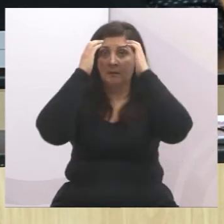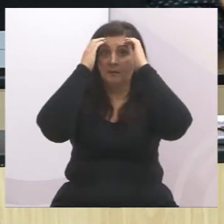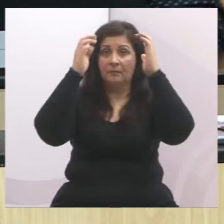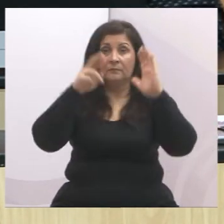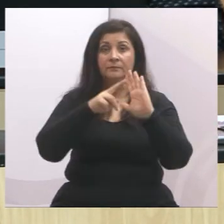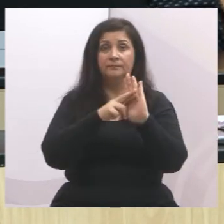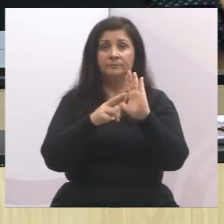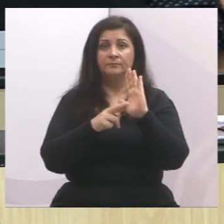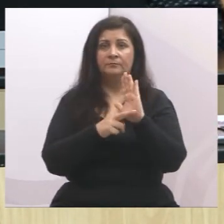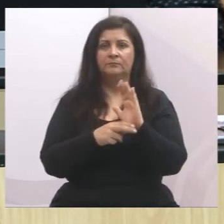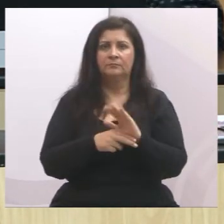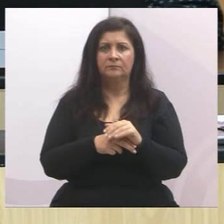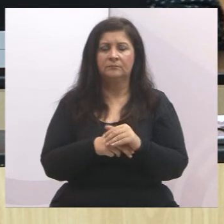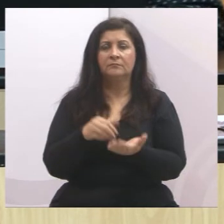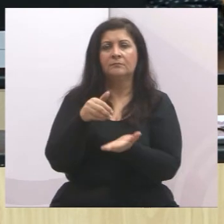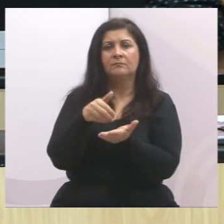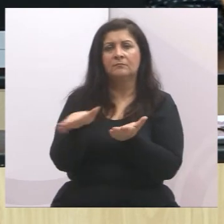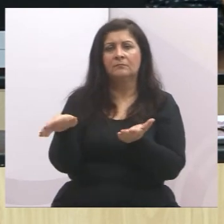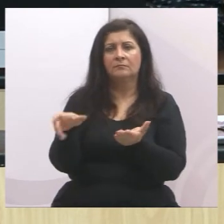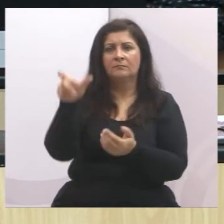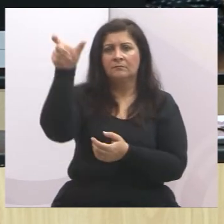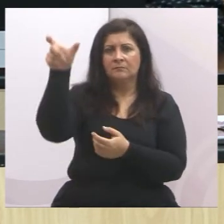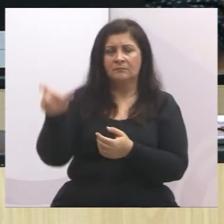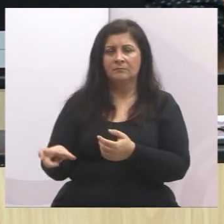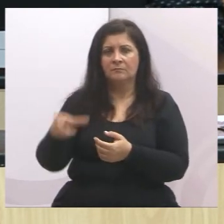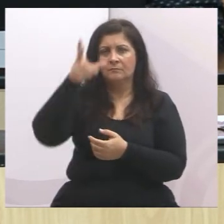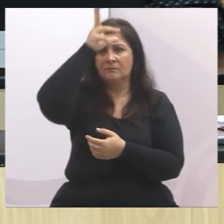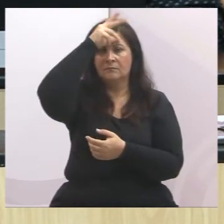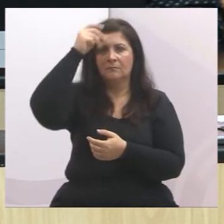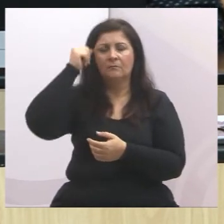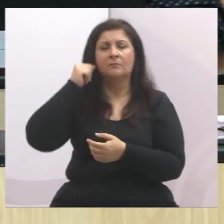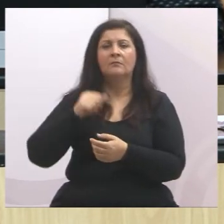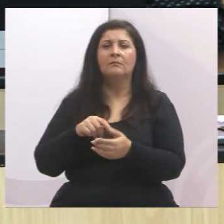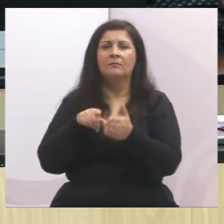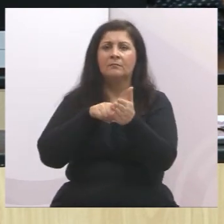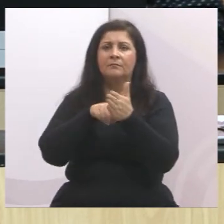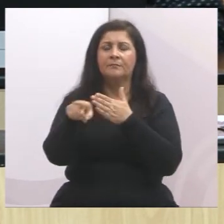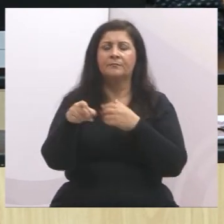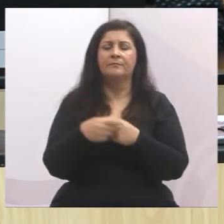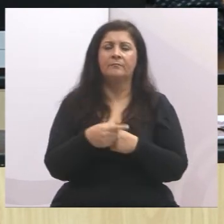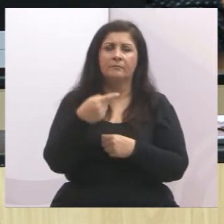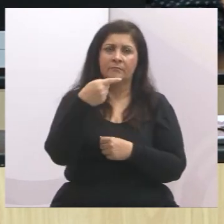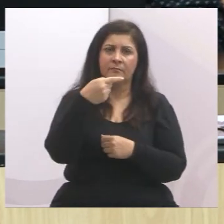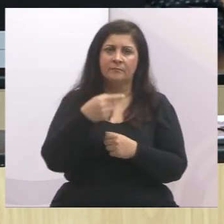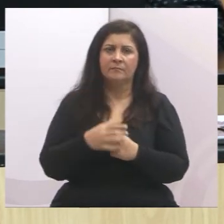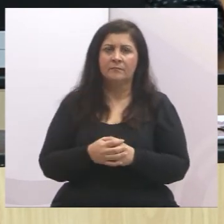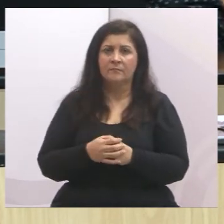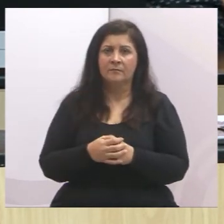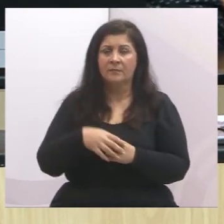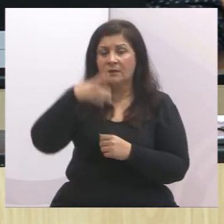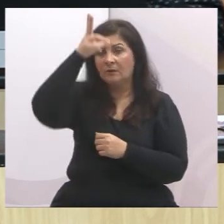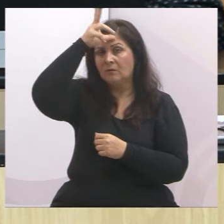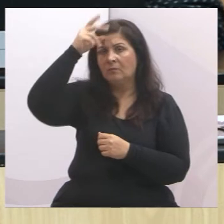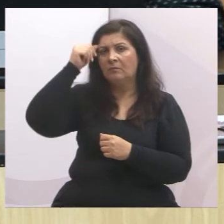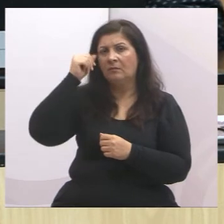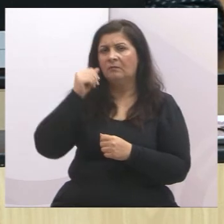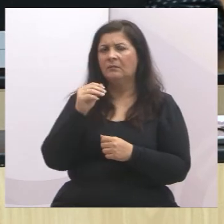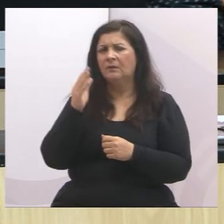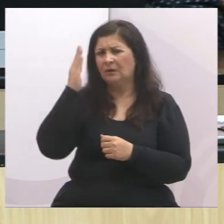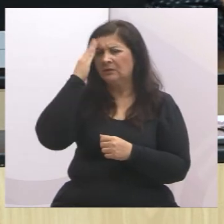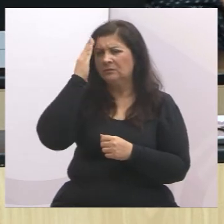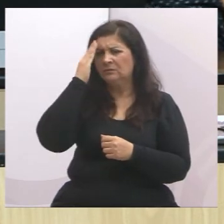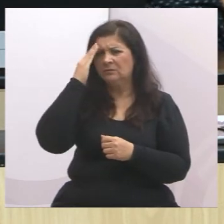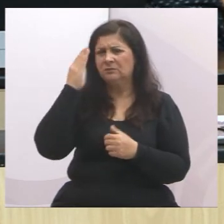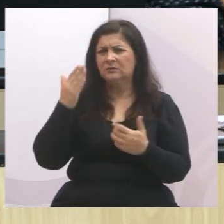formalidades regimentais, seja encaminhado ao seu prefeito municipal de Jacareí o seguinte pedido de informações. Primeiro, o prefeito municipal tem conhecimento